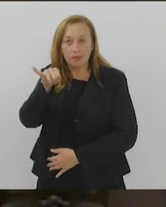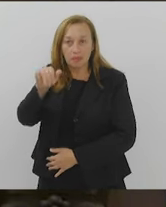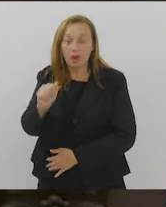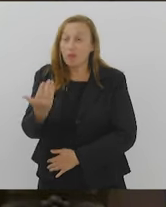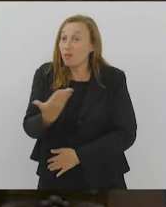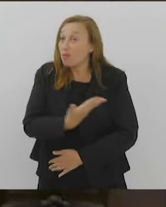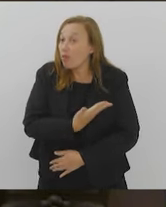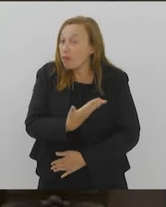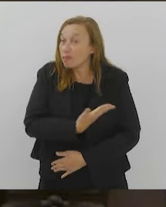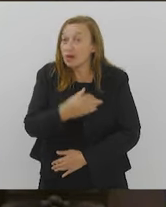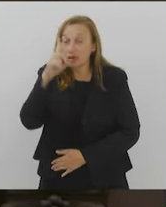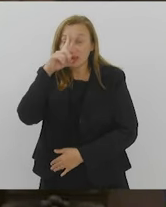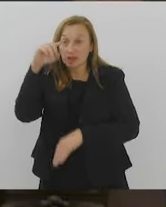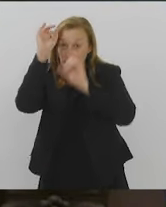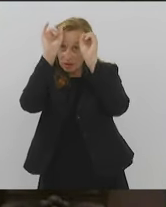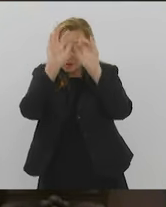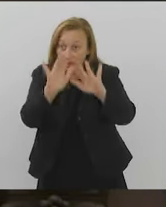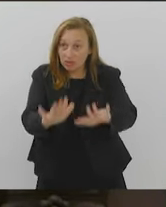que Deus o tenha.